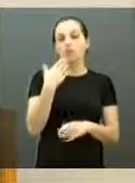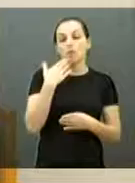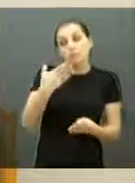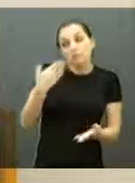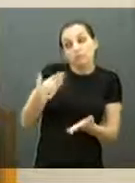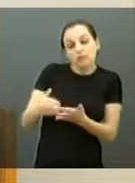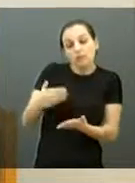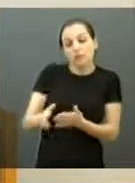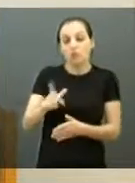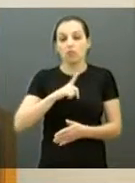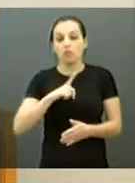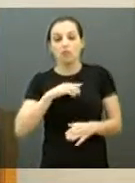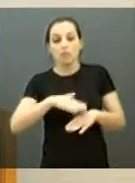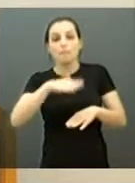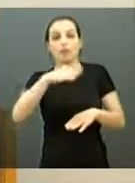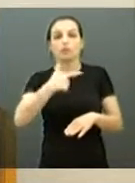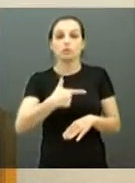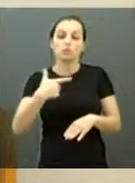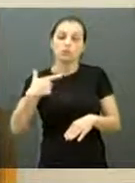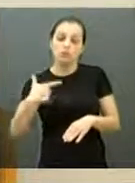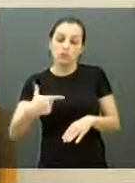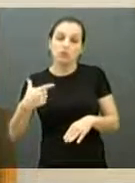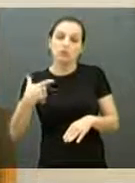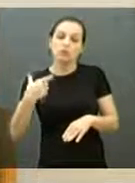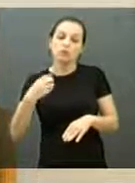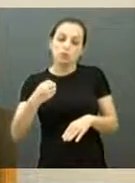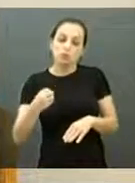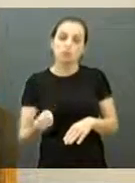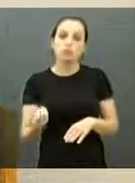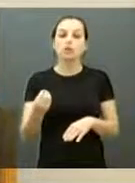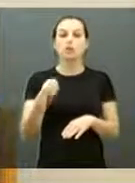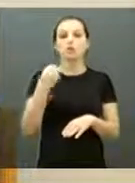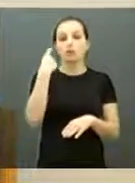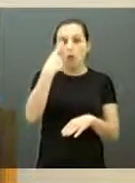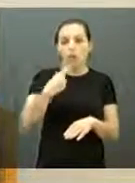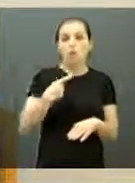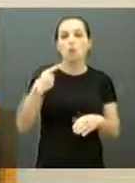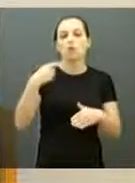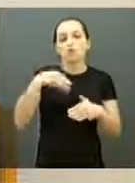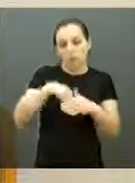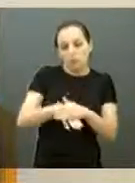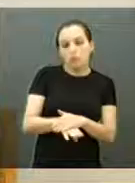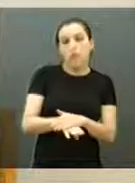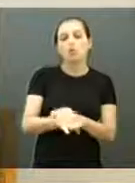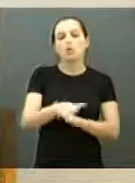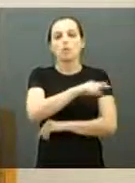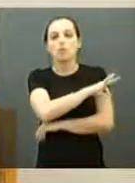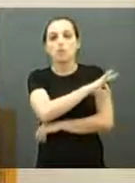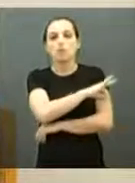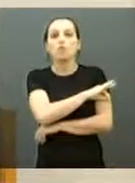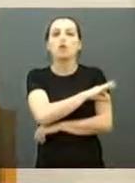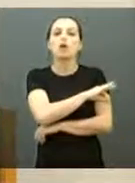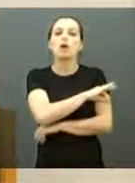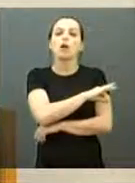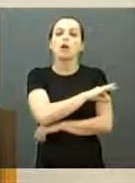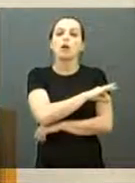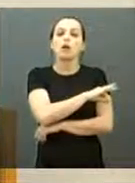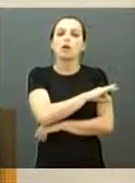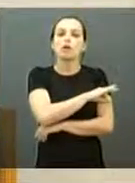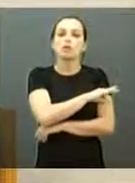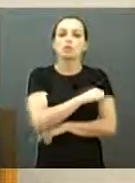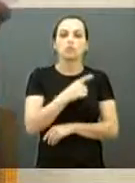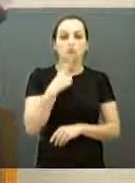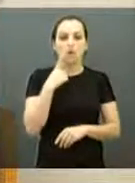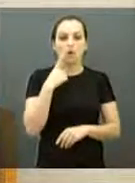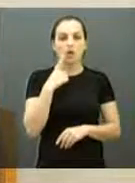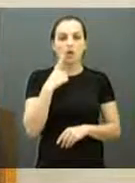tem mais de 200 horas no banco de horas. E há 2 meses atrás a prefeitura proibiu e mandou pagar os bancos de hora. Só